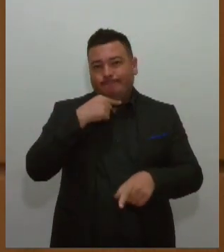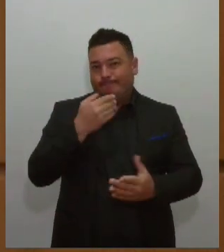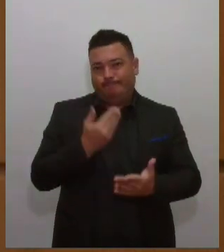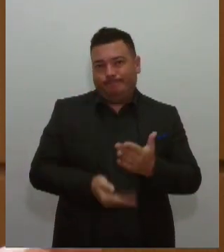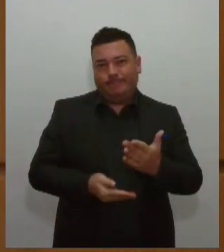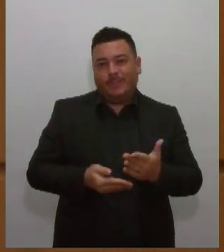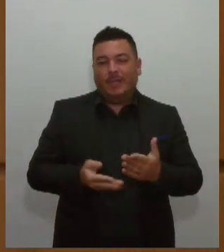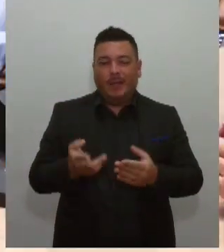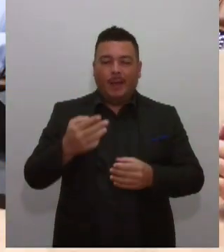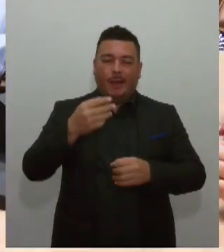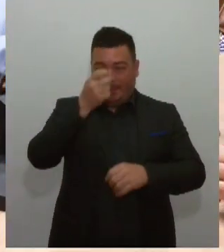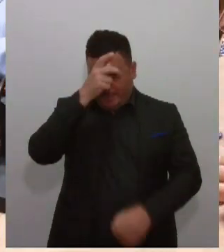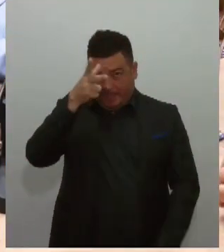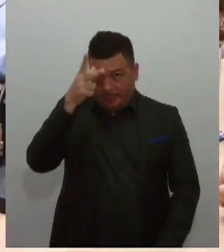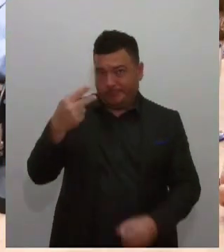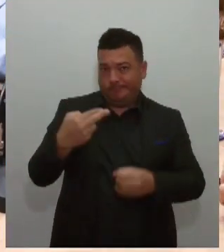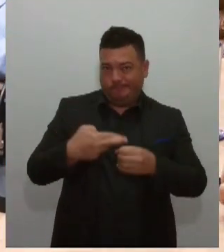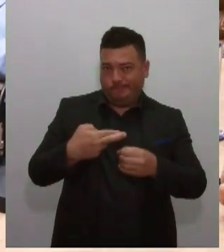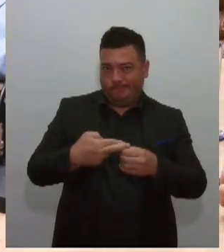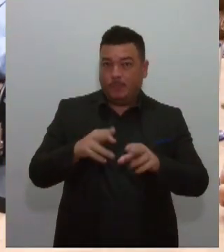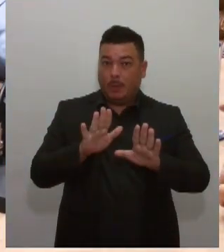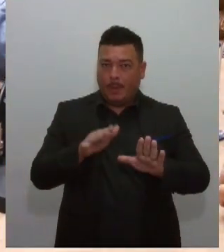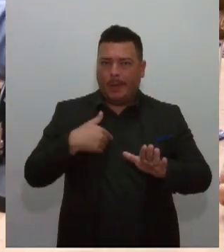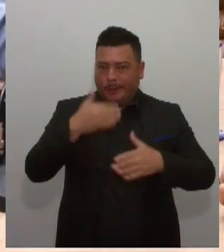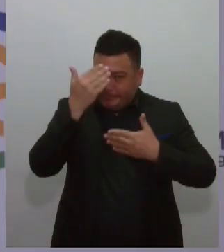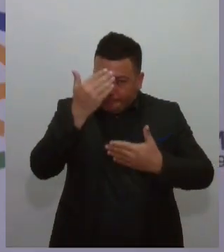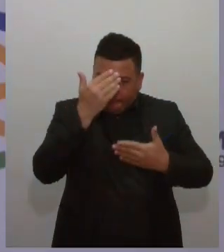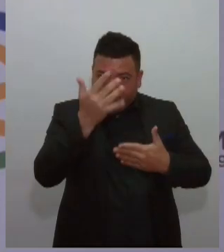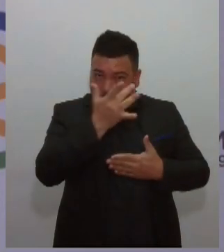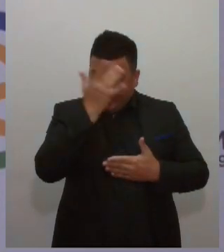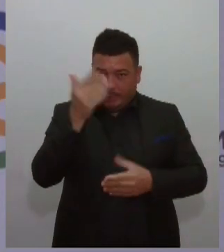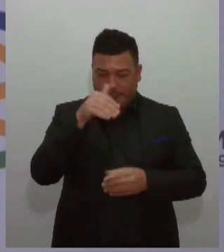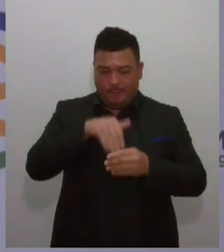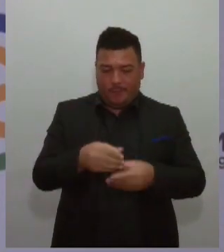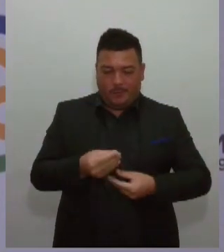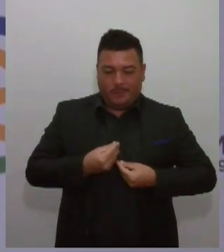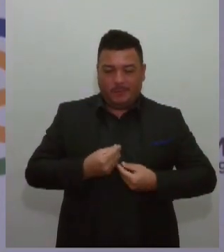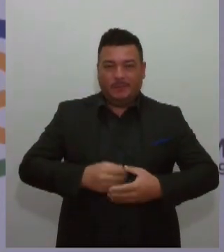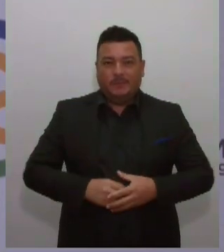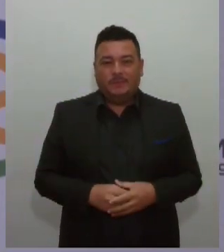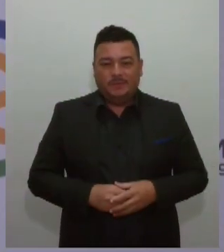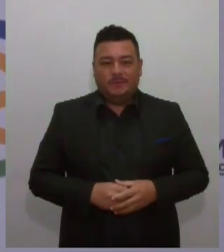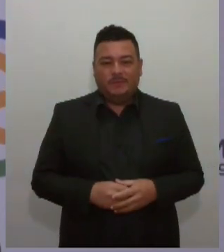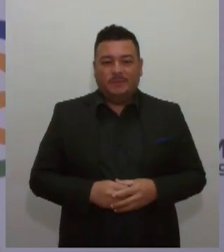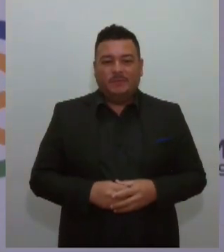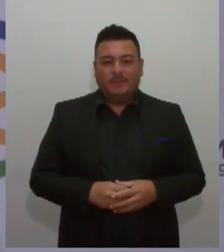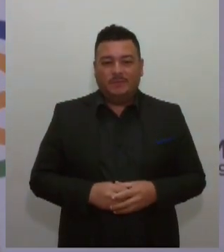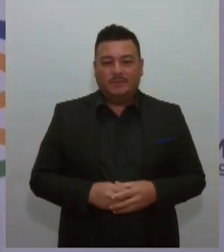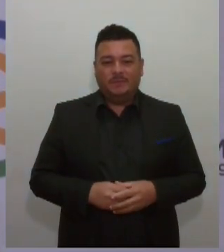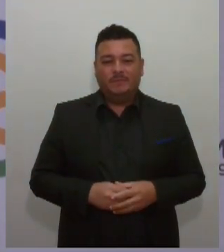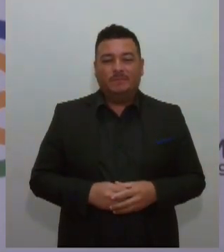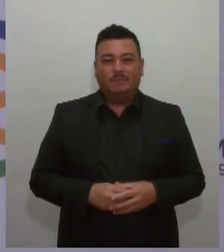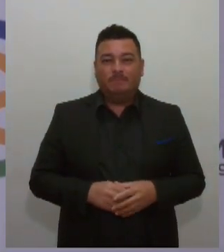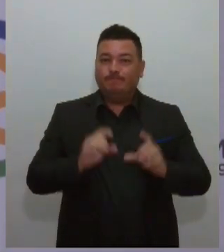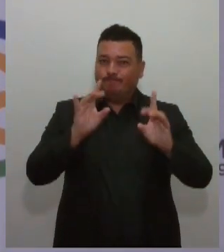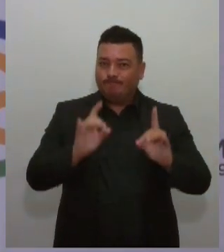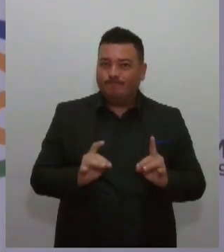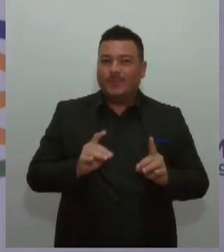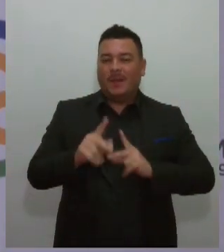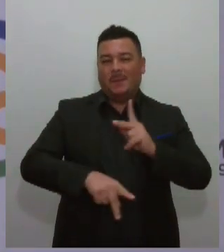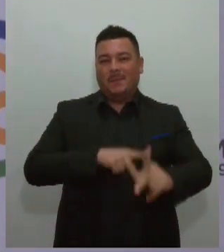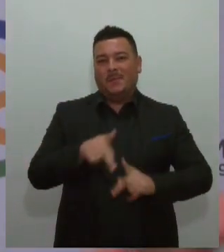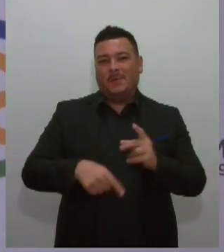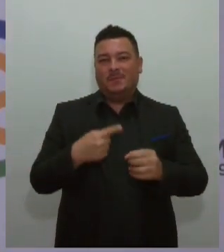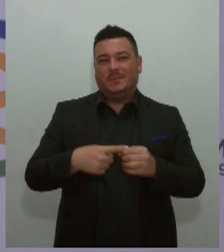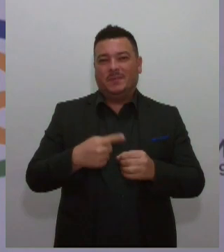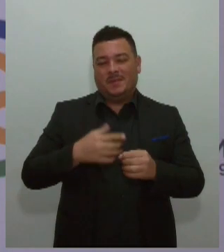o parlamentar agradeceu ao povo do município pelos votos recebidos. Hoje é um momento de agradecimento, em especial ao povo bom da minha terra,